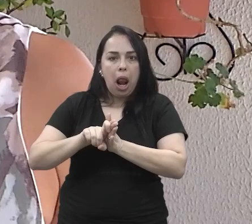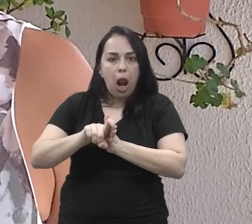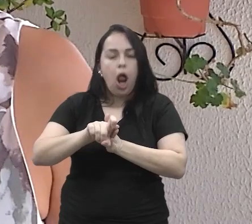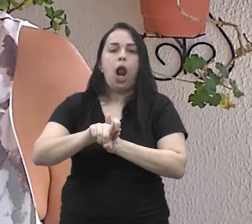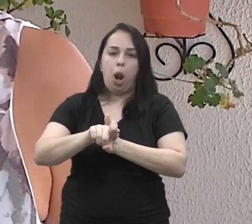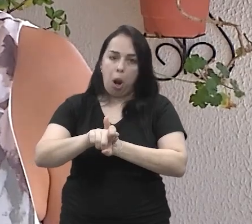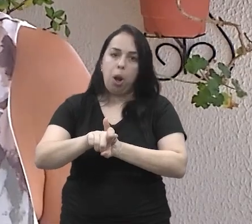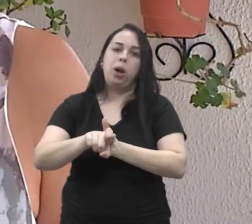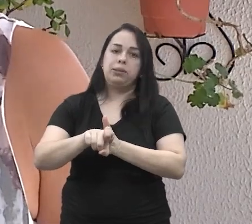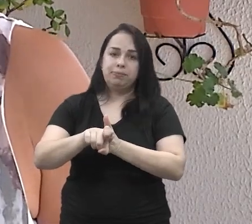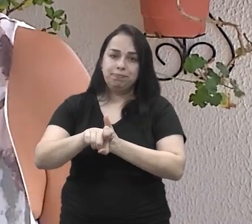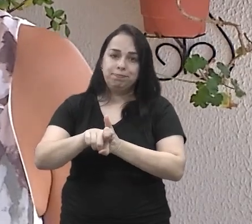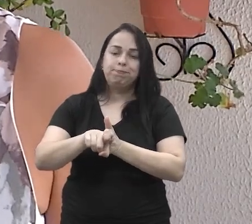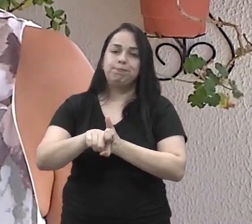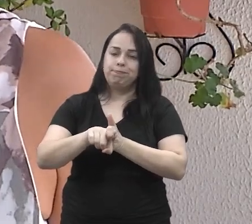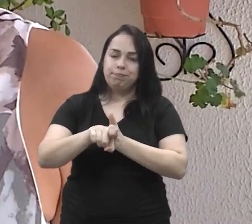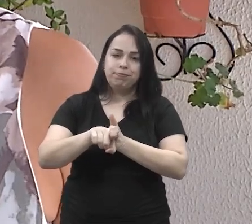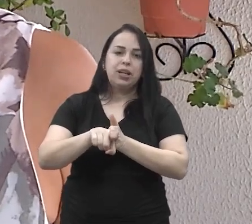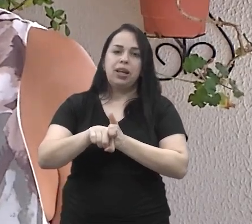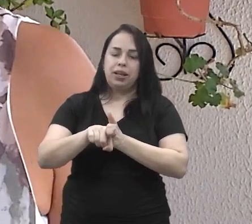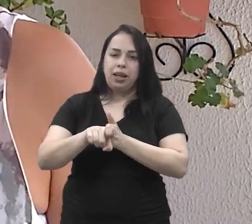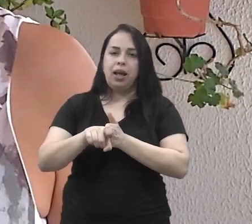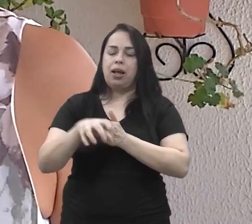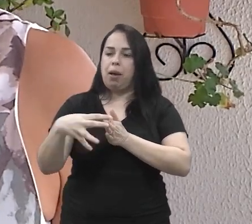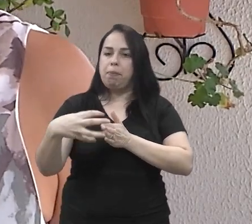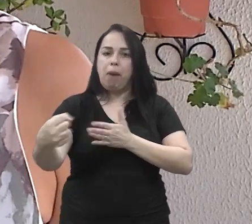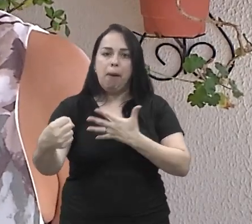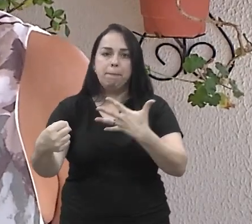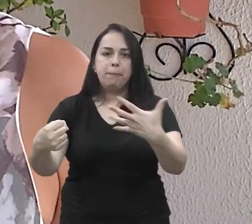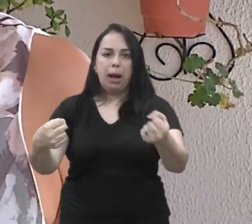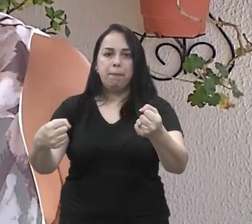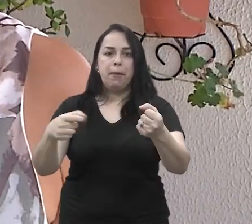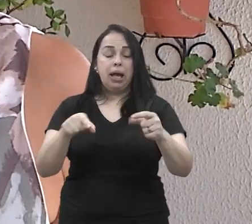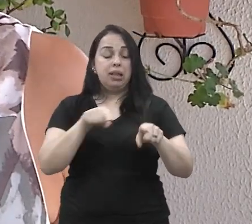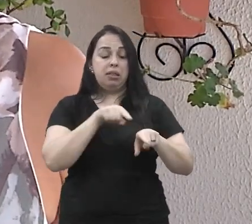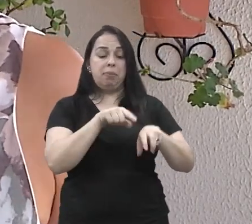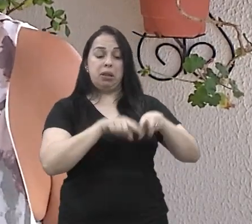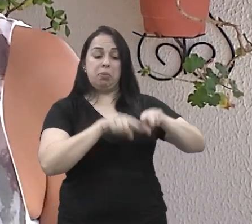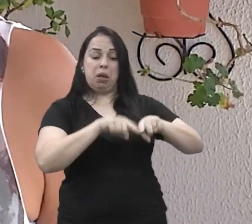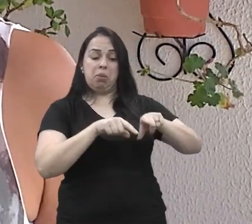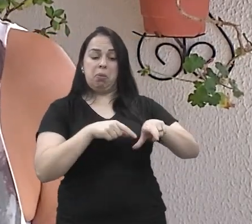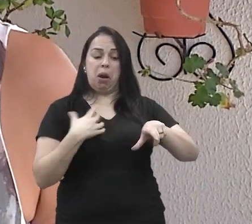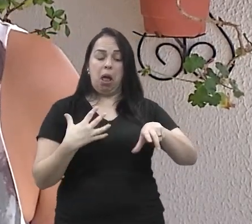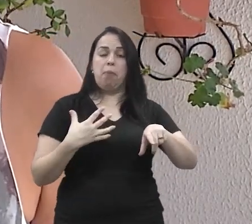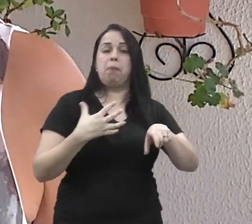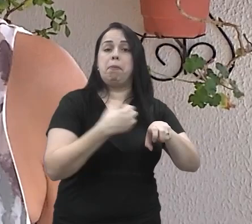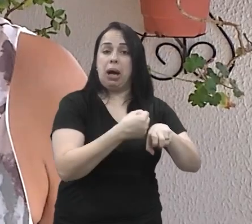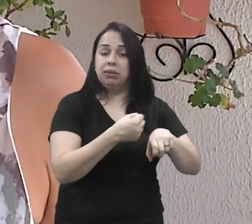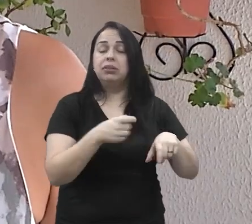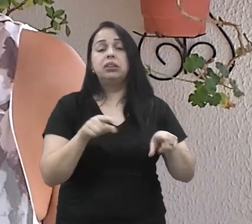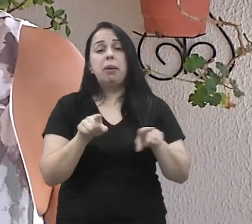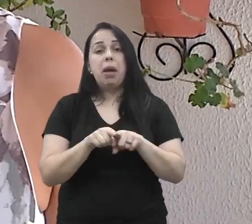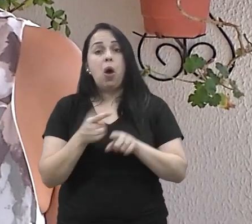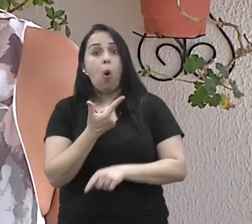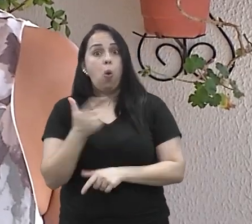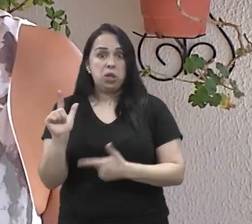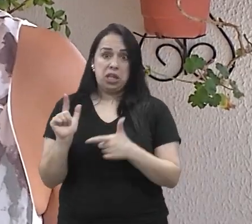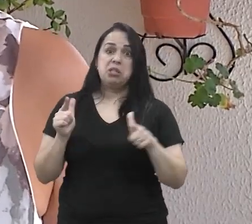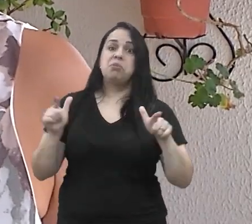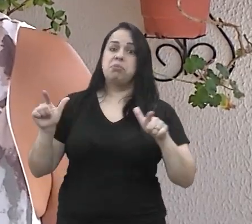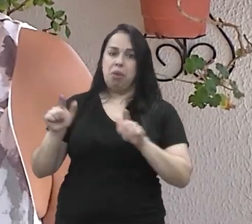dos Staphylococcus aureus, e que acaba depositando nesses aparelhos de academia,